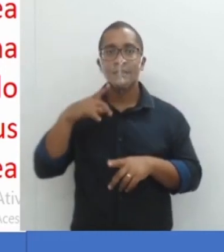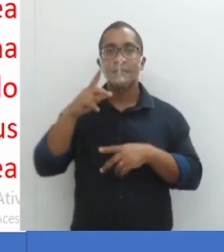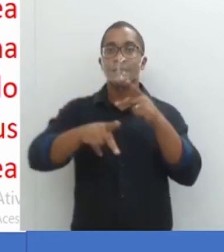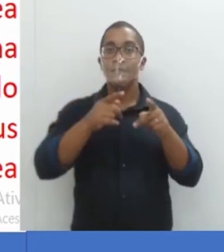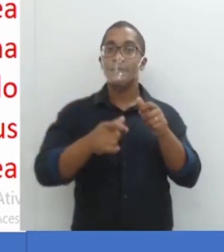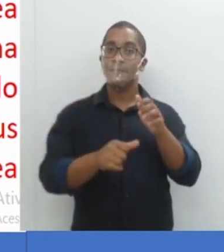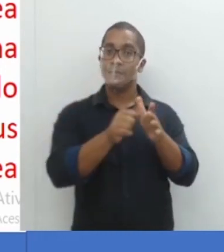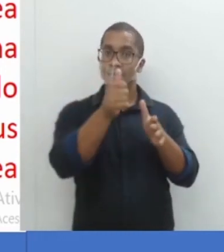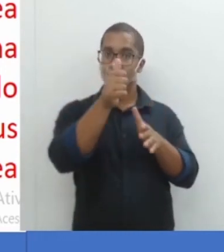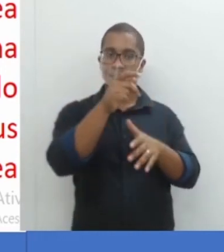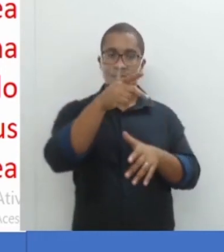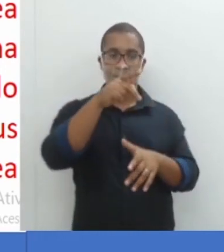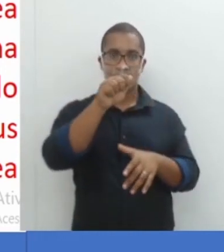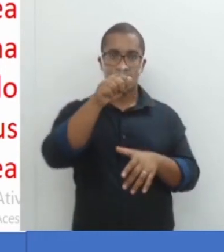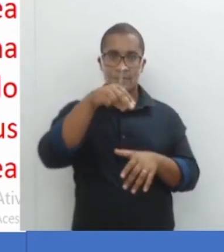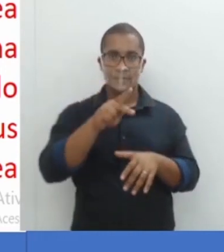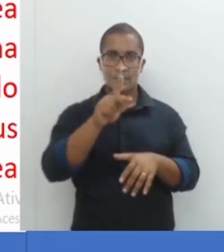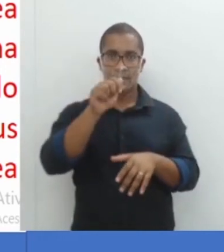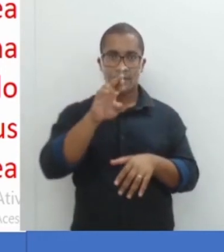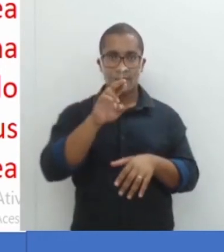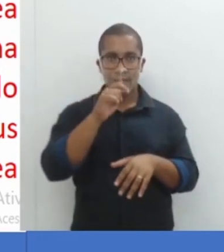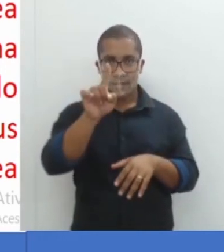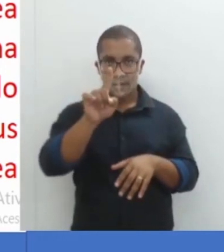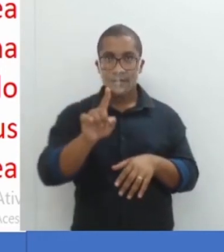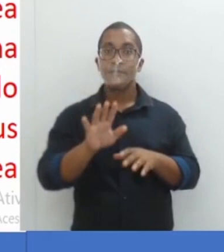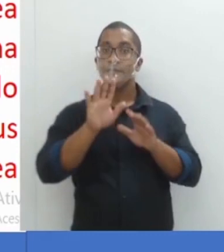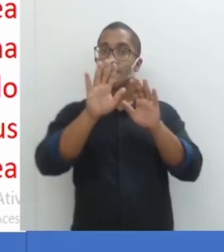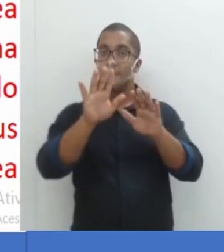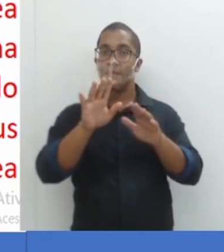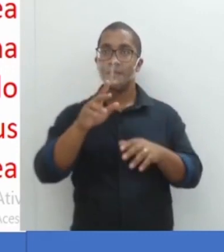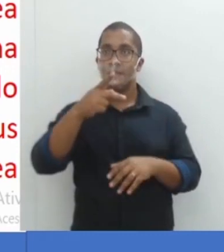do Pancará, tá certo? Já os